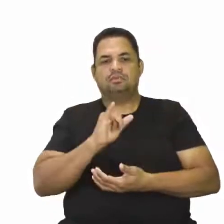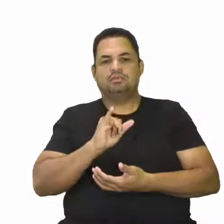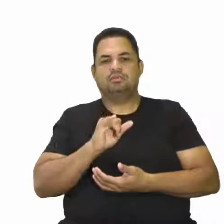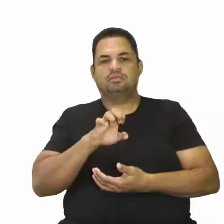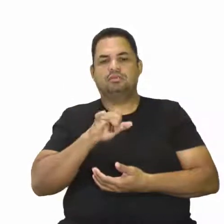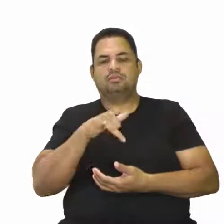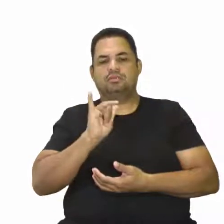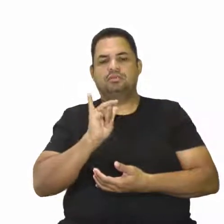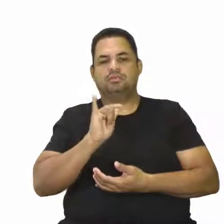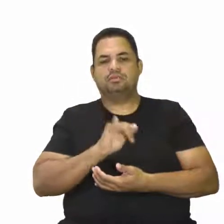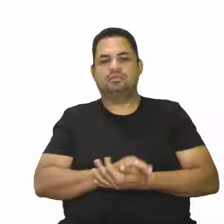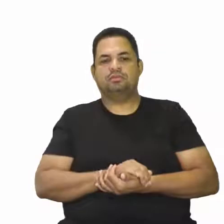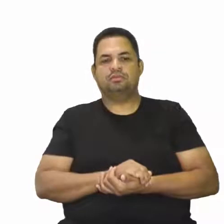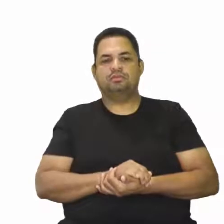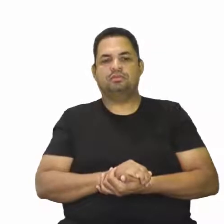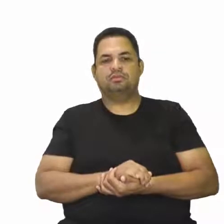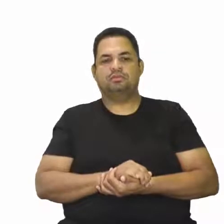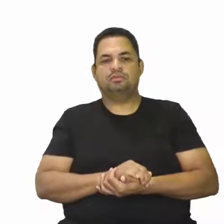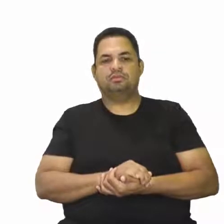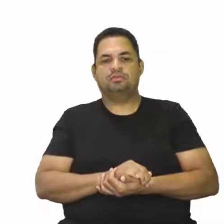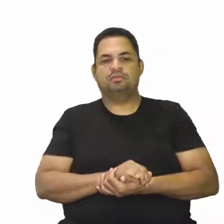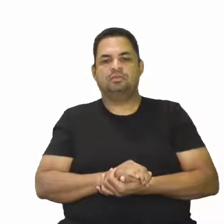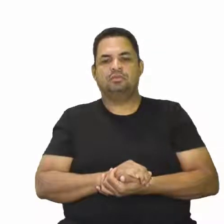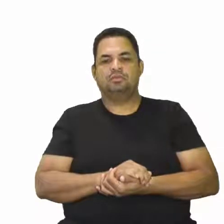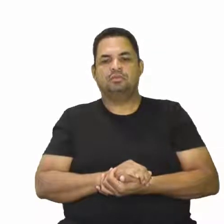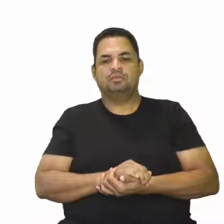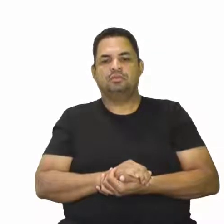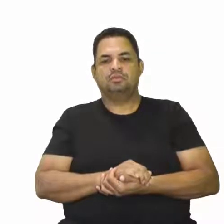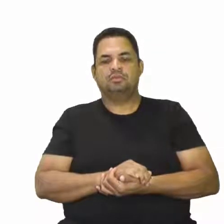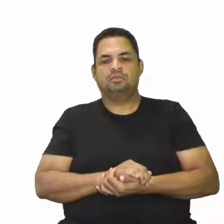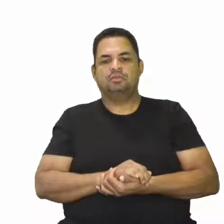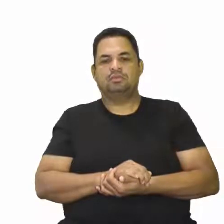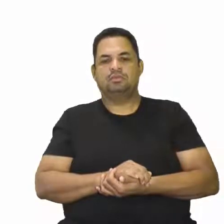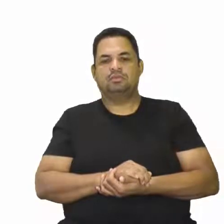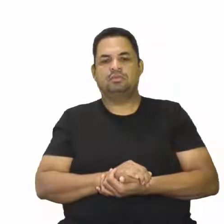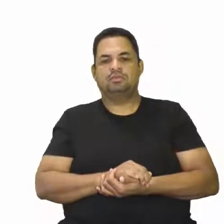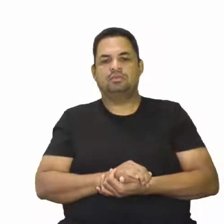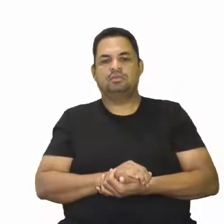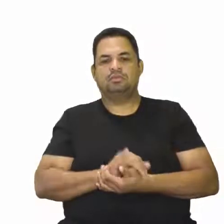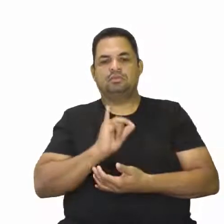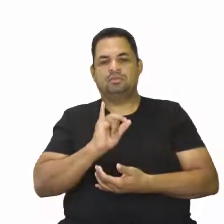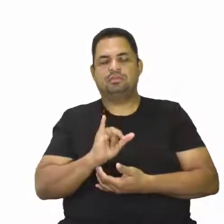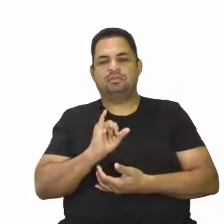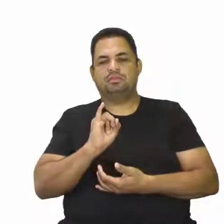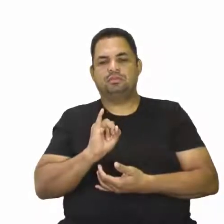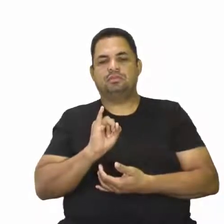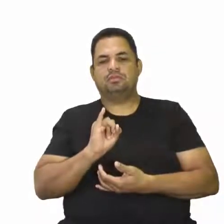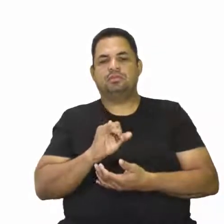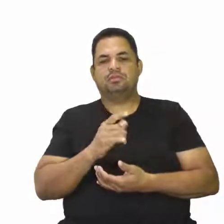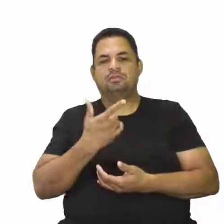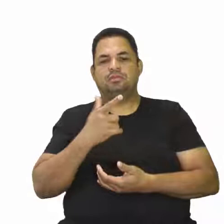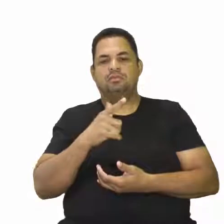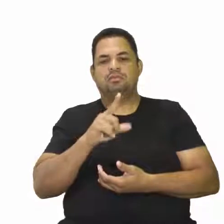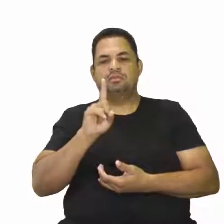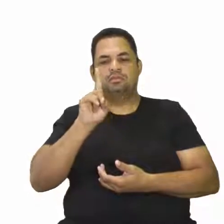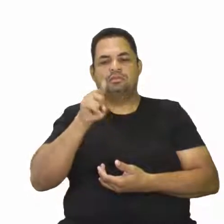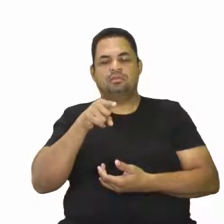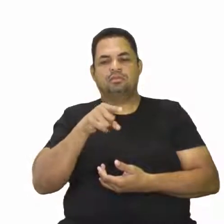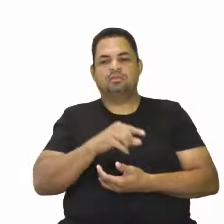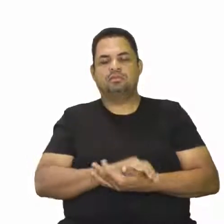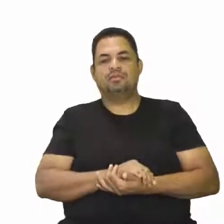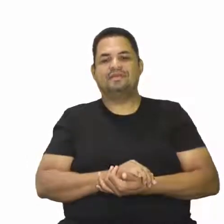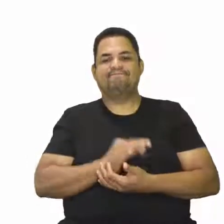grega. Reír, riendo, só que com I e sem